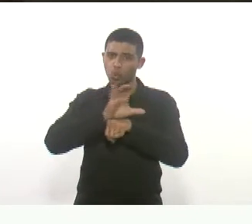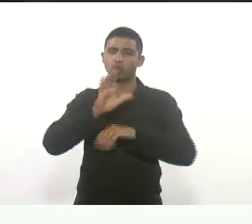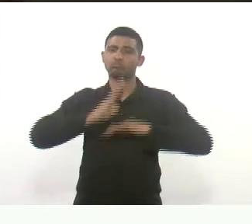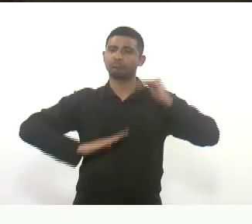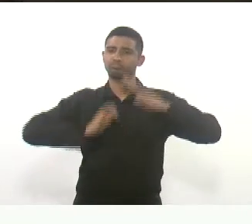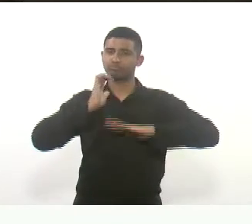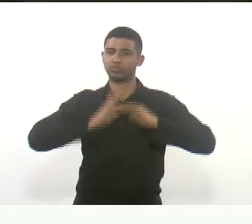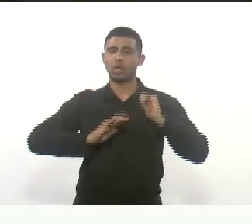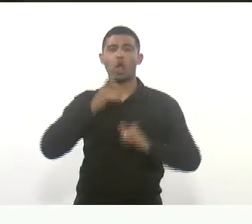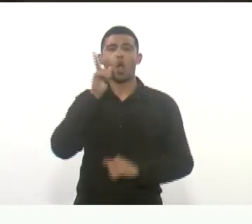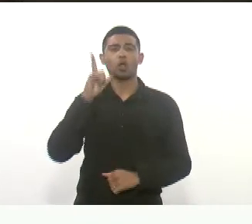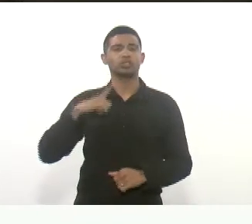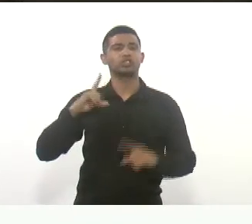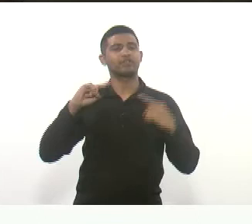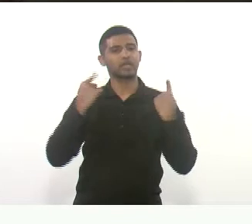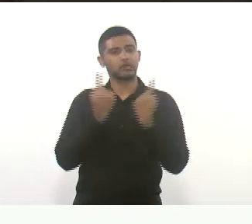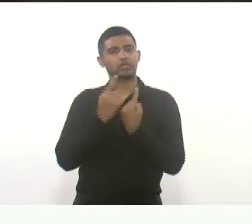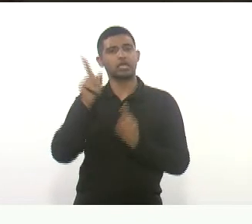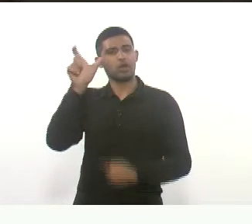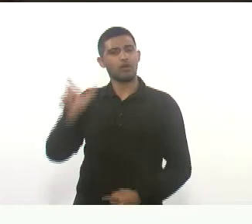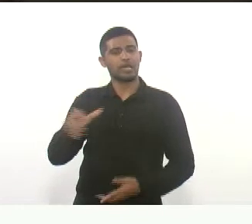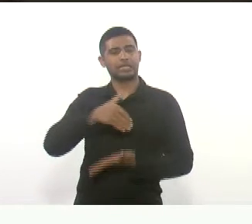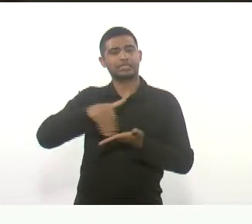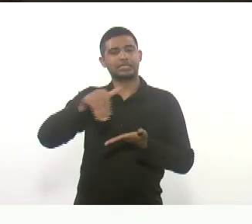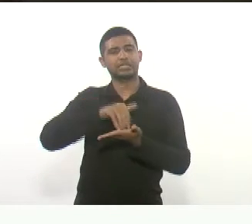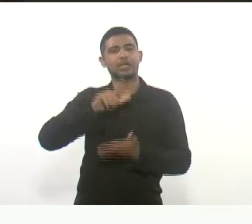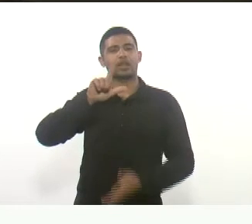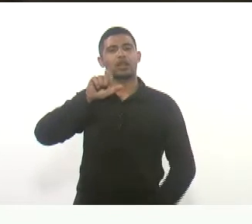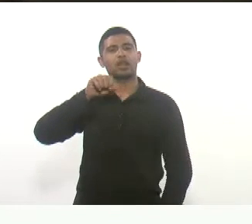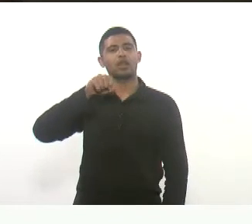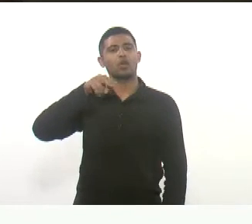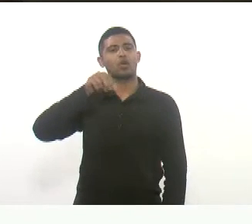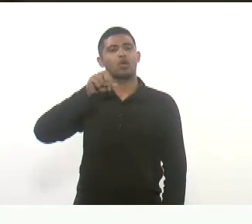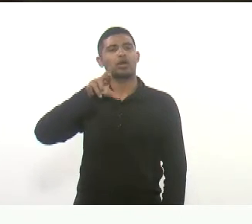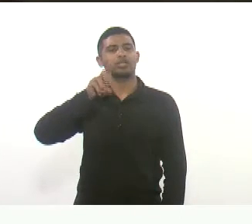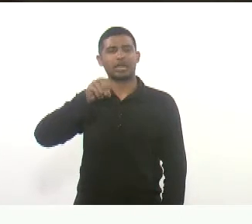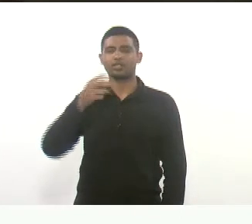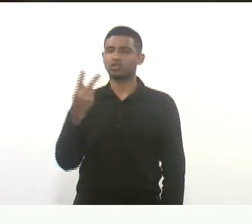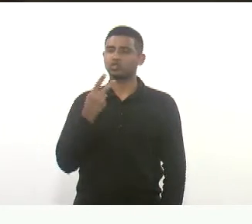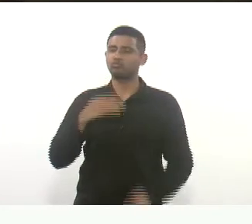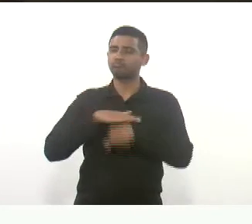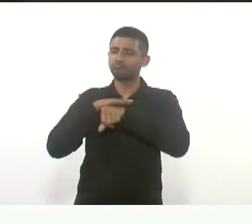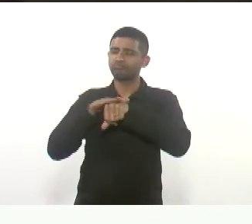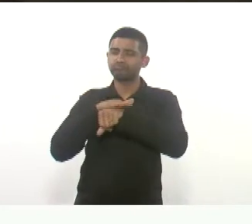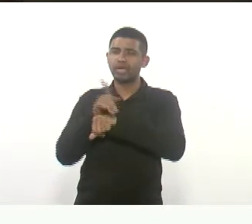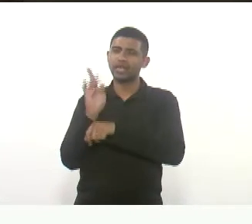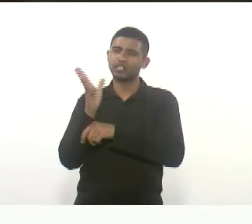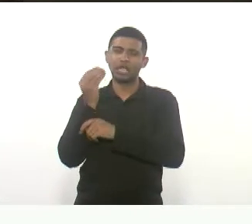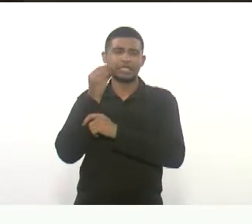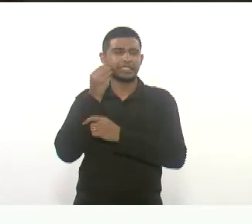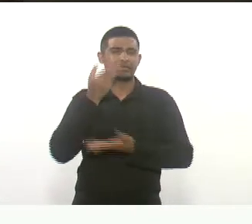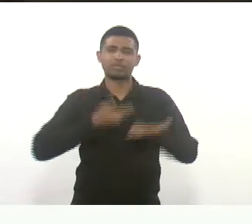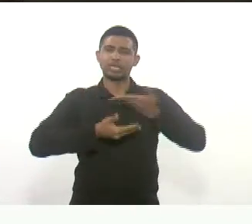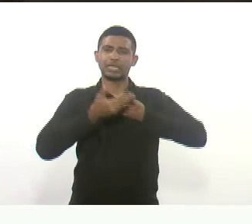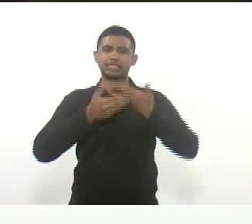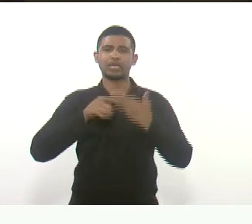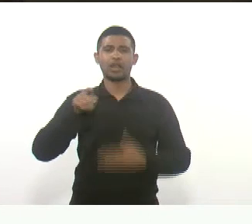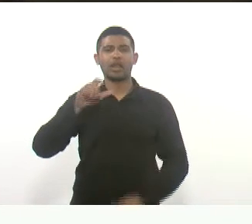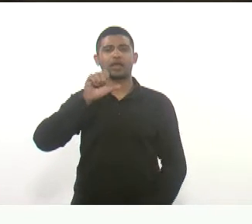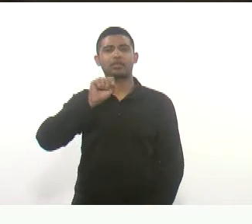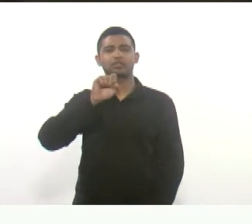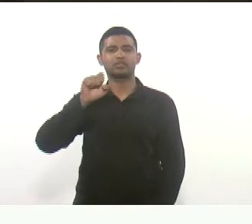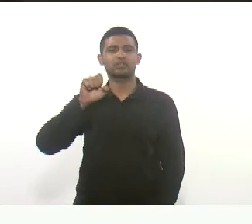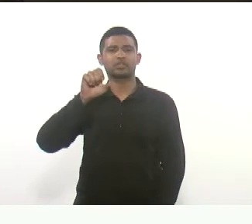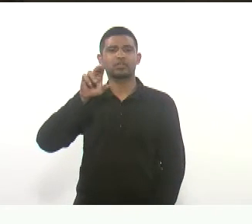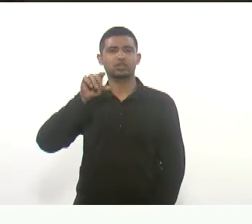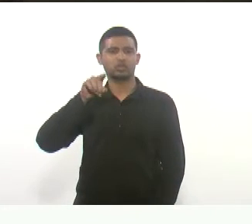reunião com o secretário Leonardo Rodrigues e conversei muito sobre isso com ele. Ele falou que já está tendo essa interação com a SEDUC, que também é